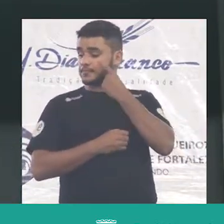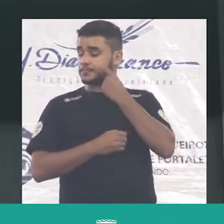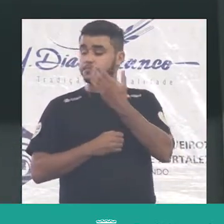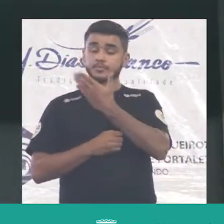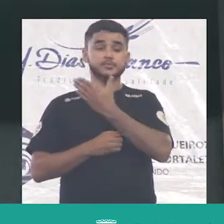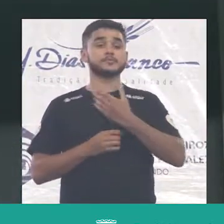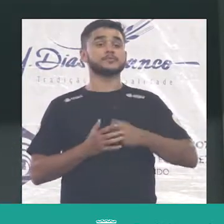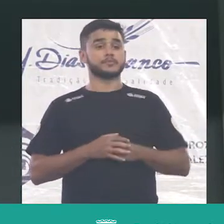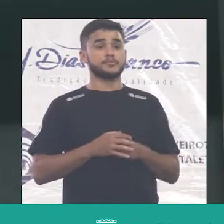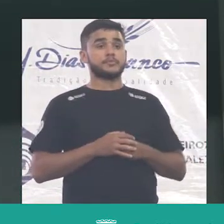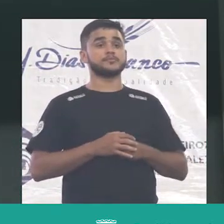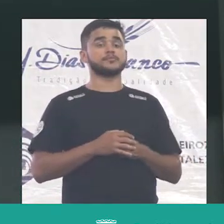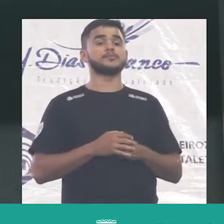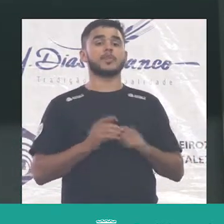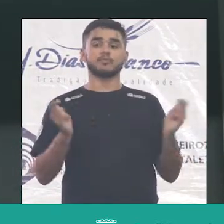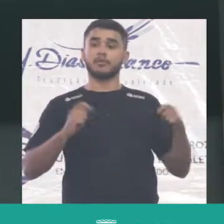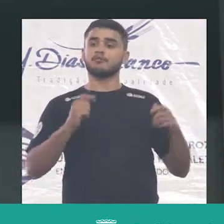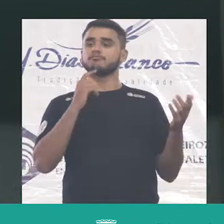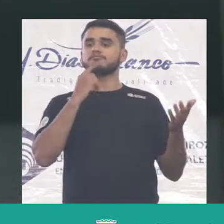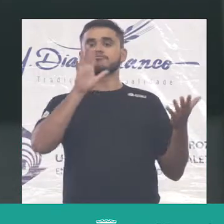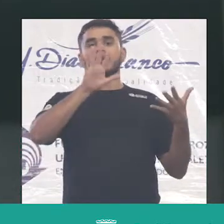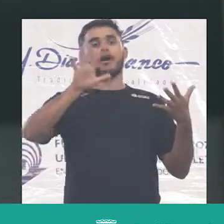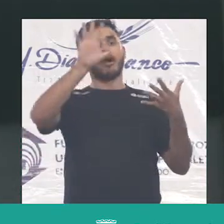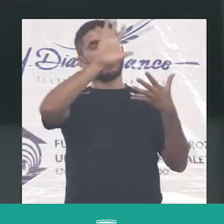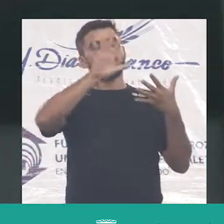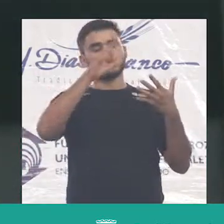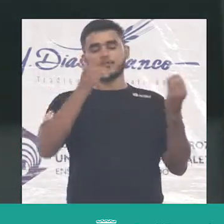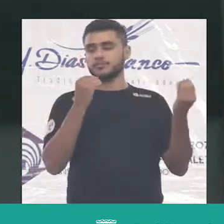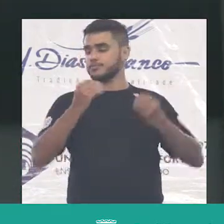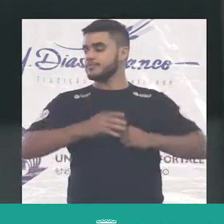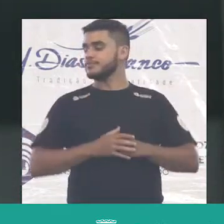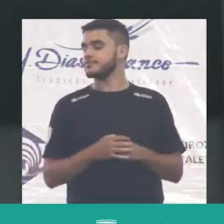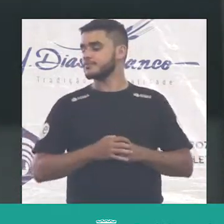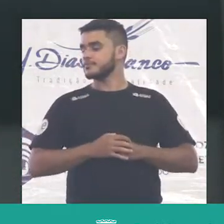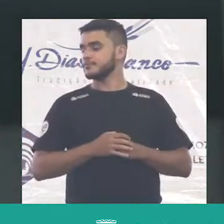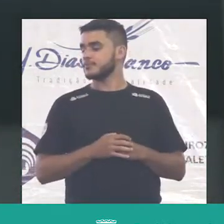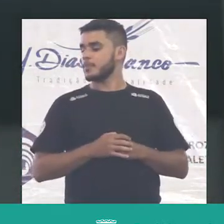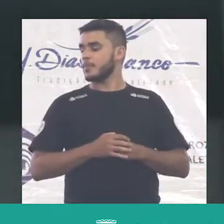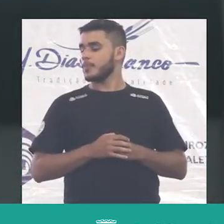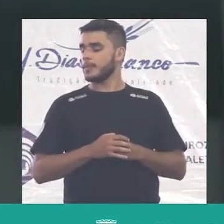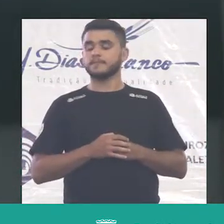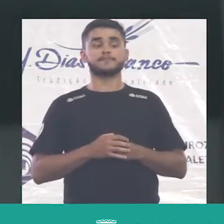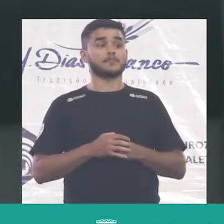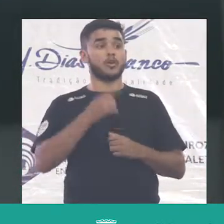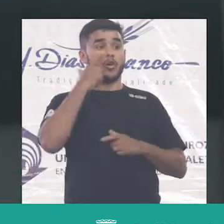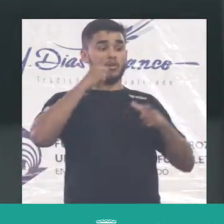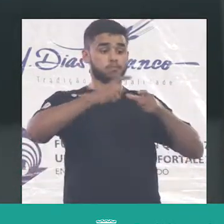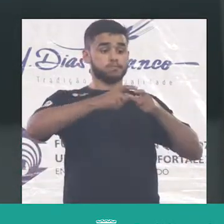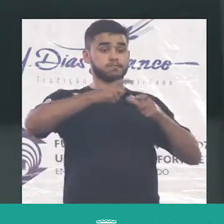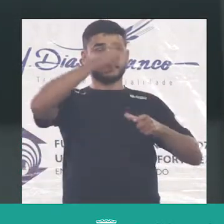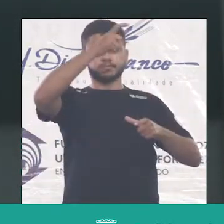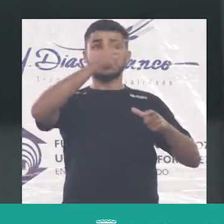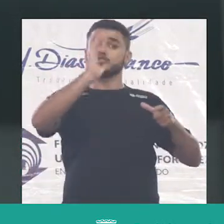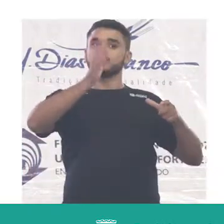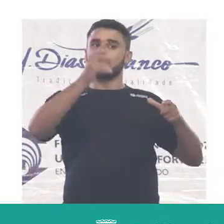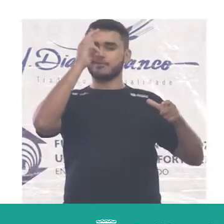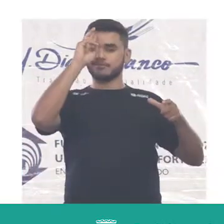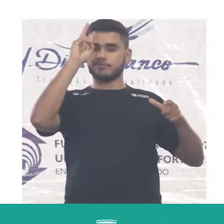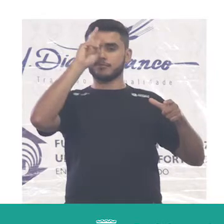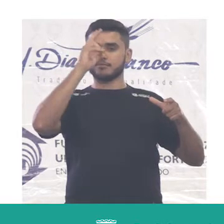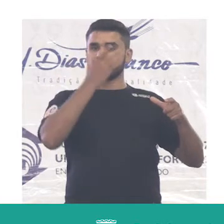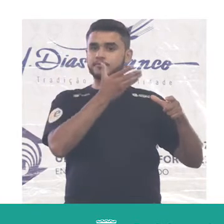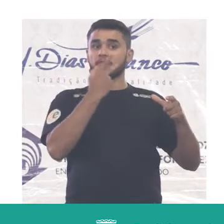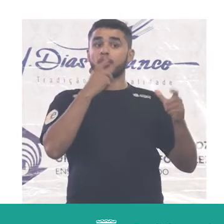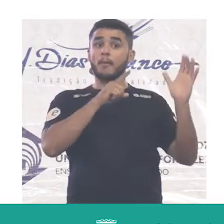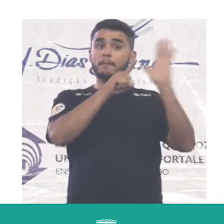eu vou ter a área total dessa figura. E é isso que eu vou fazer. olha o cilindro que ele deu na questão.